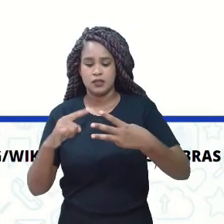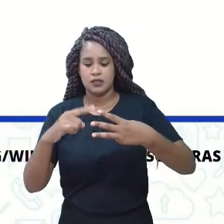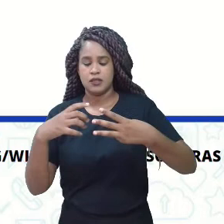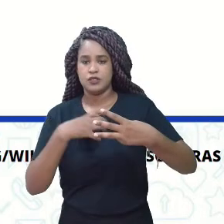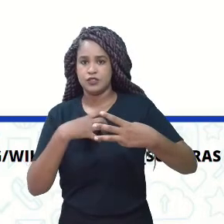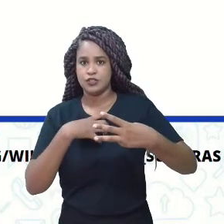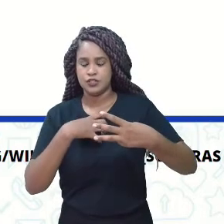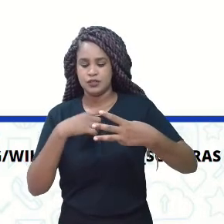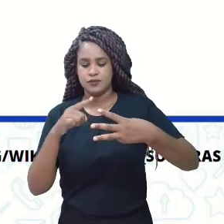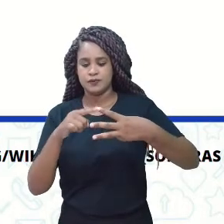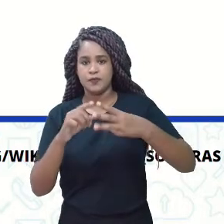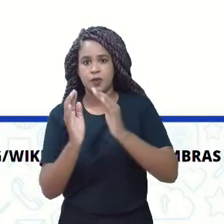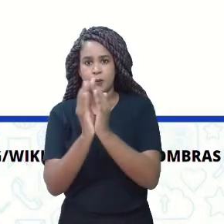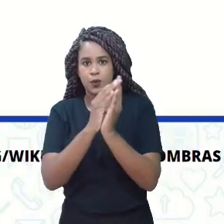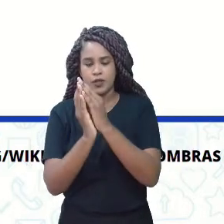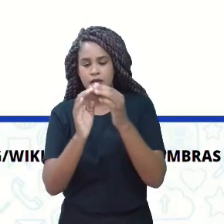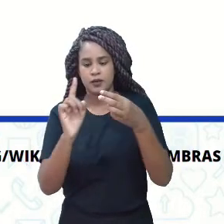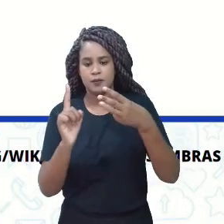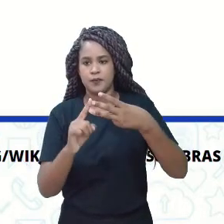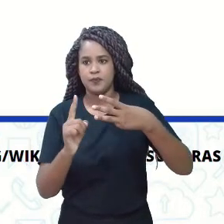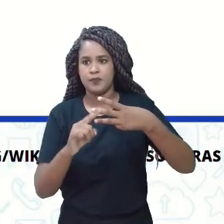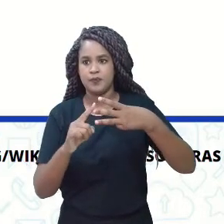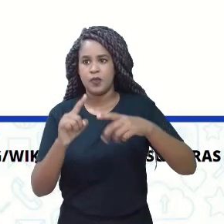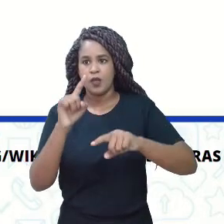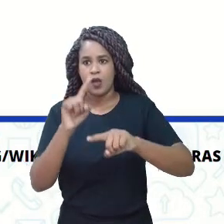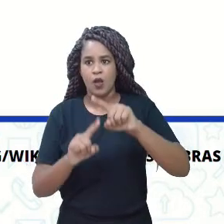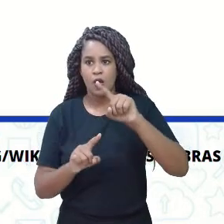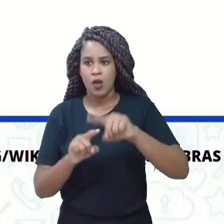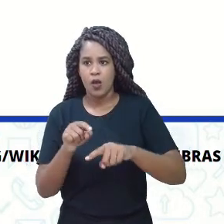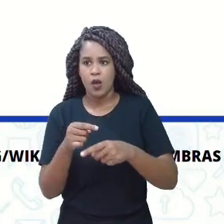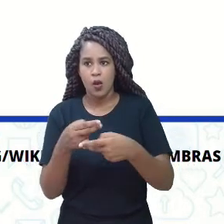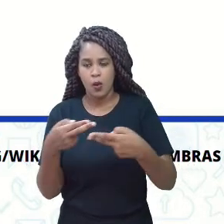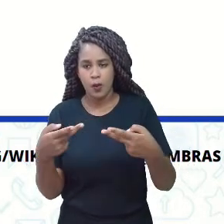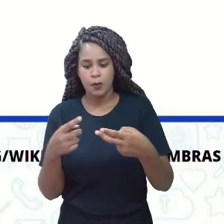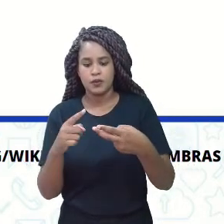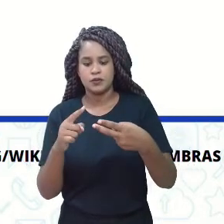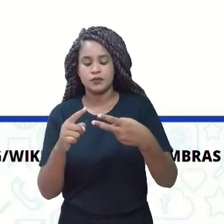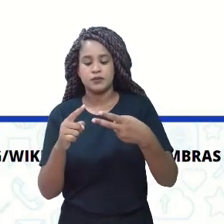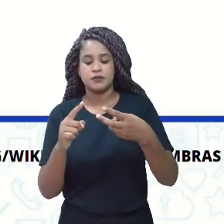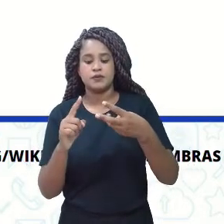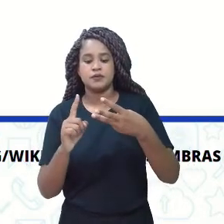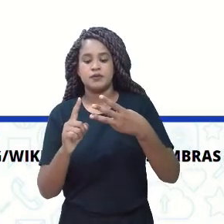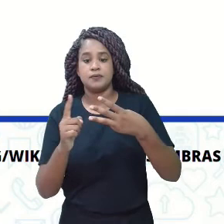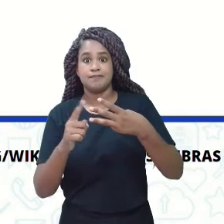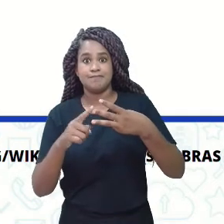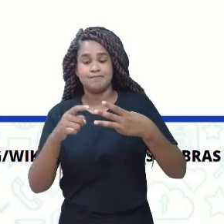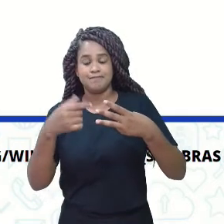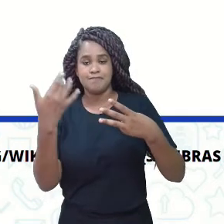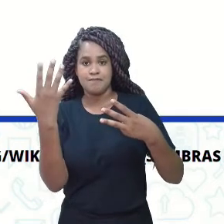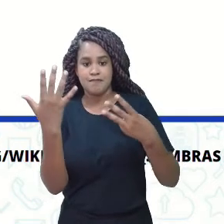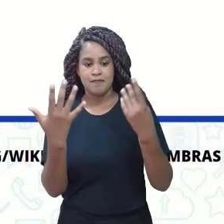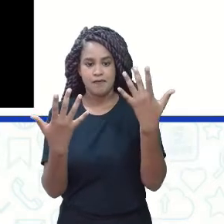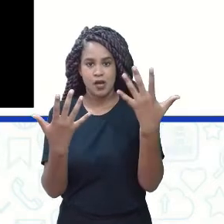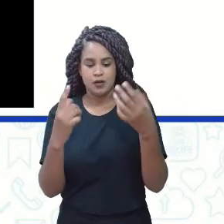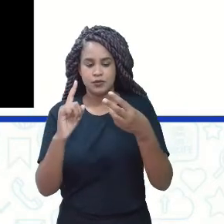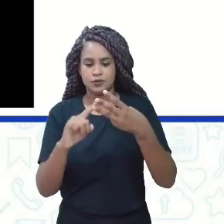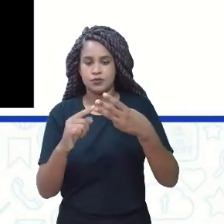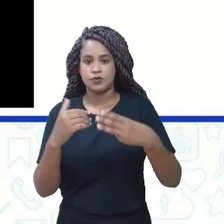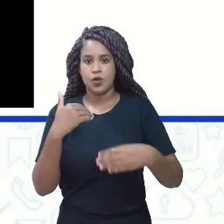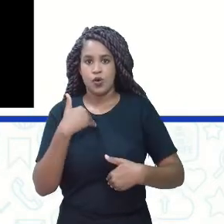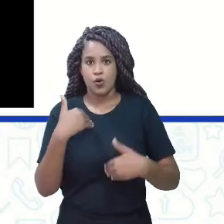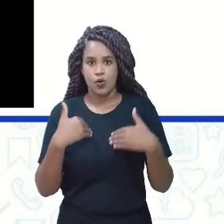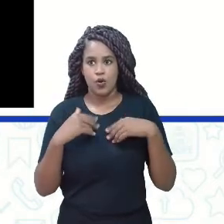com objetos, teatro de sombras usando somente as mãos e teatro de sombras corpórea, né? Utilizando o